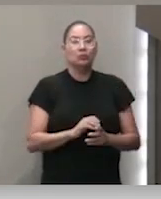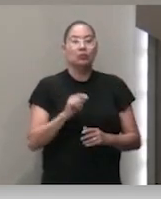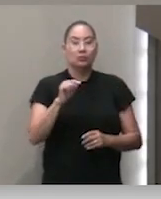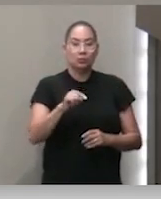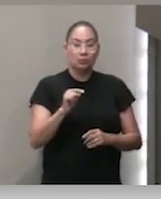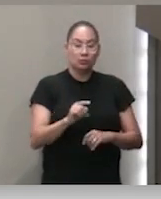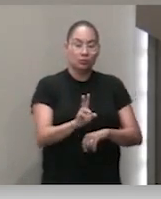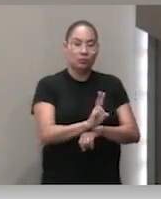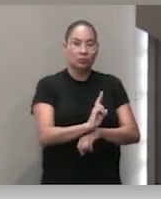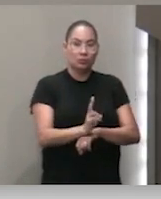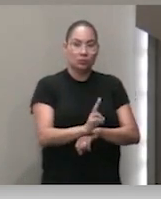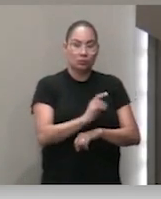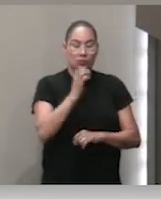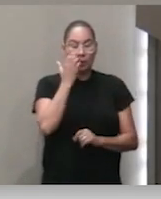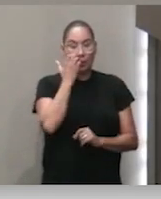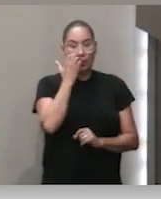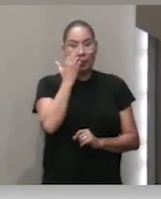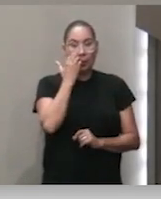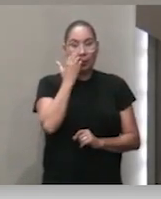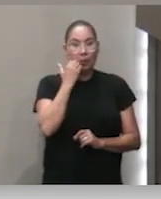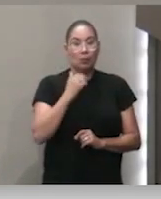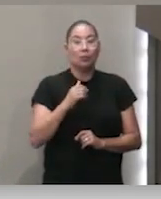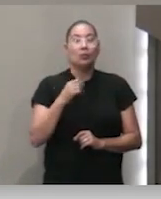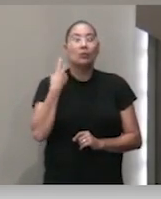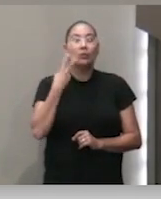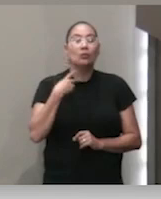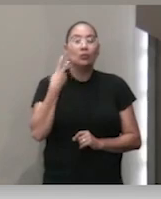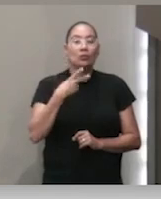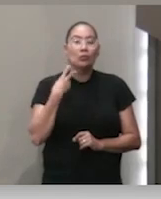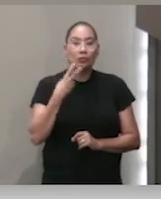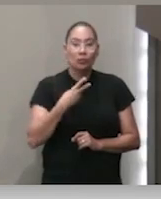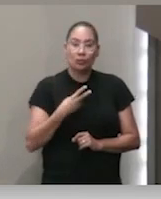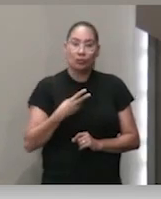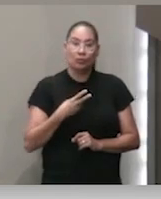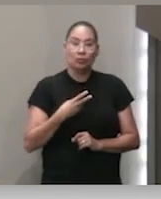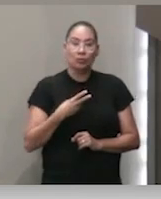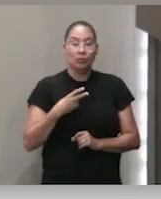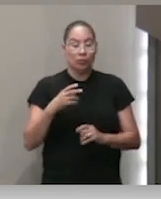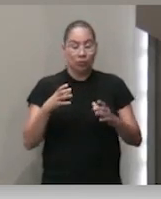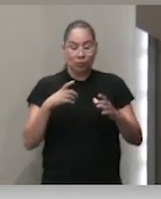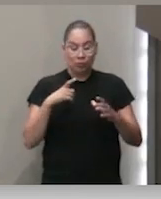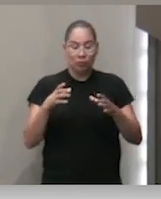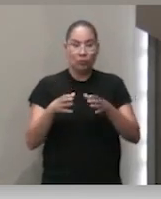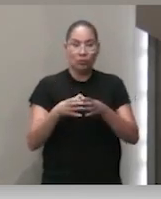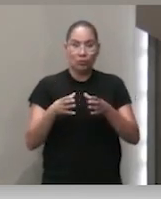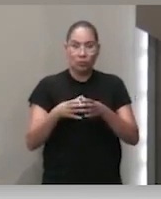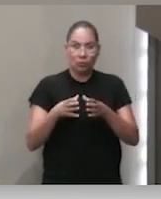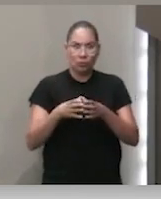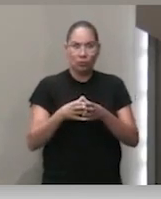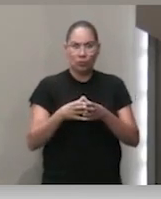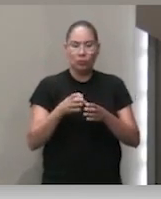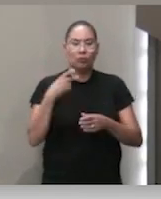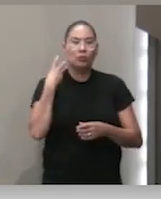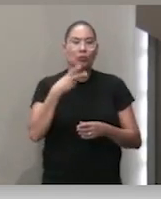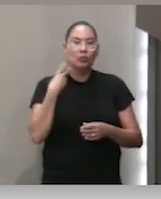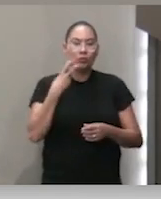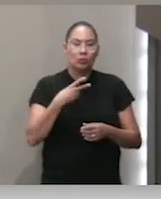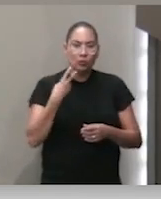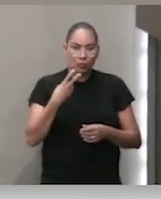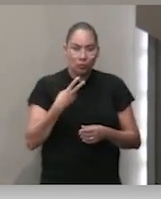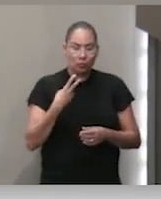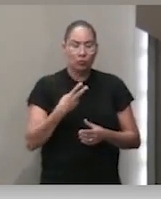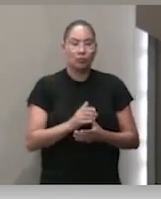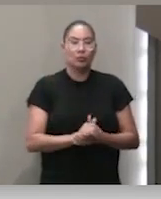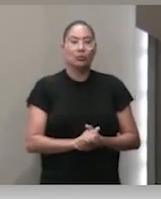essa fiscalização. Então, os vereadores não foram só de oposição, foram os vereadores da